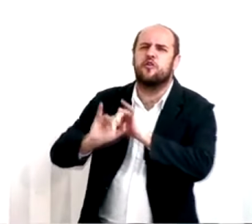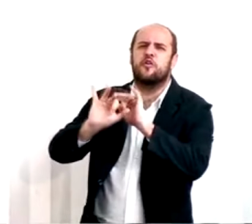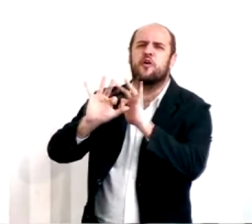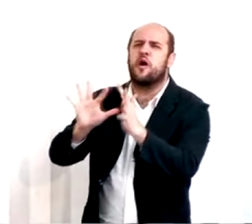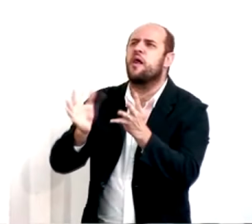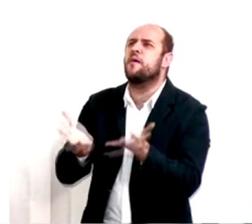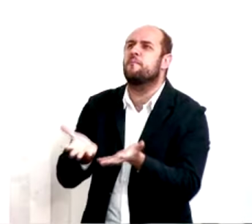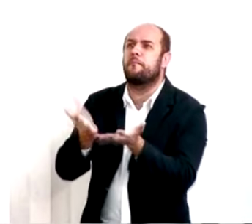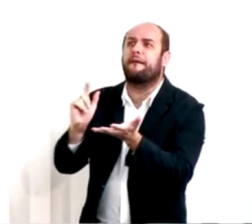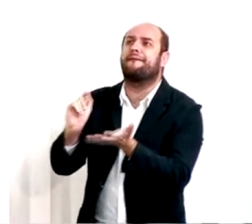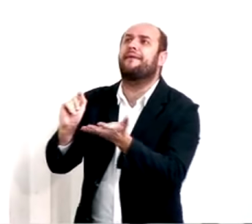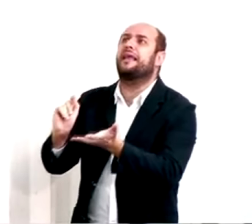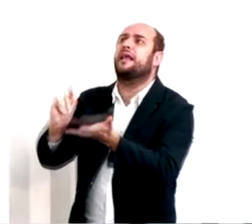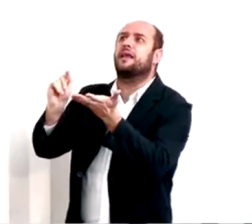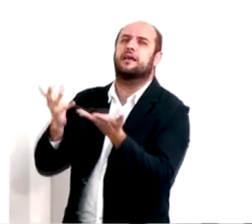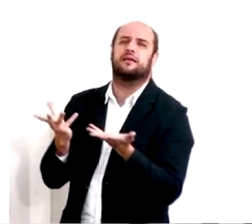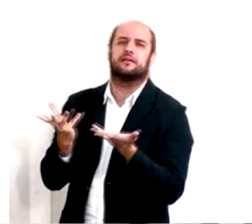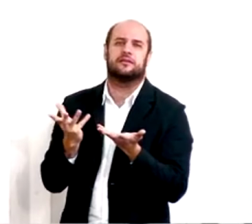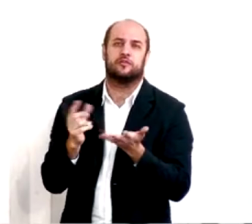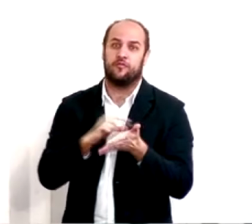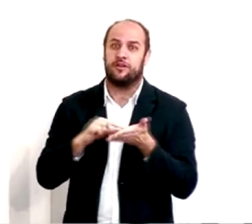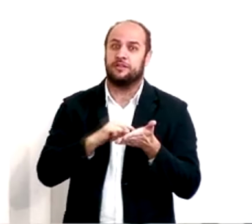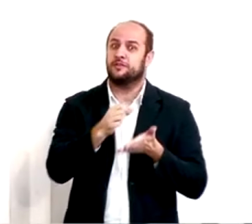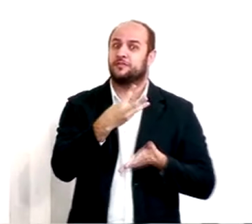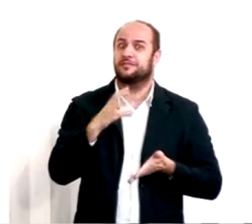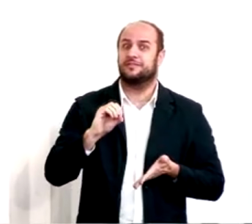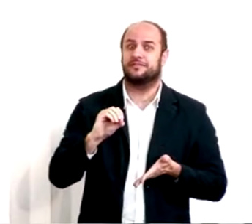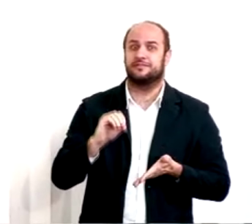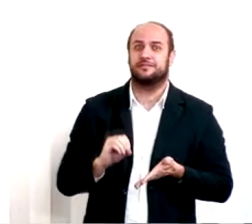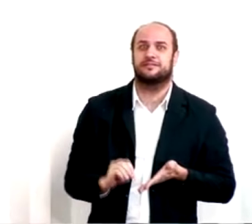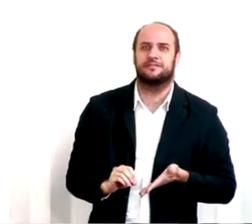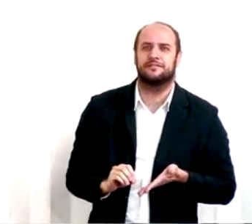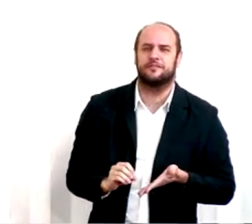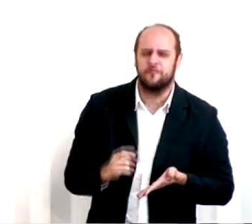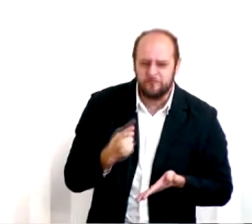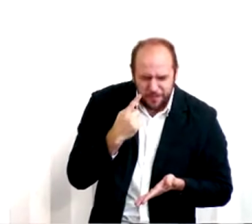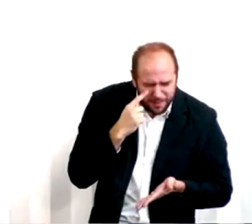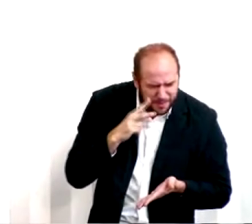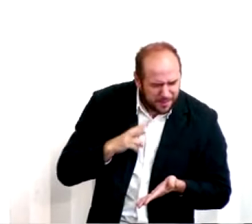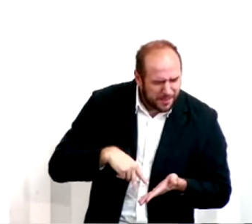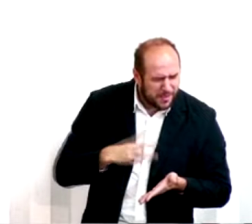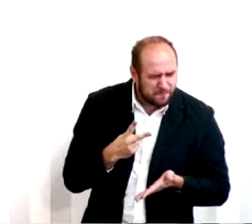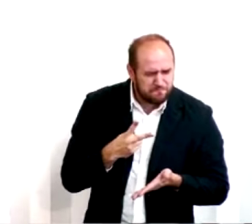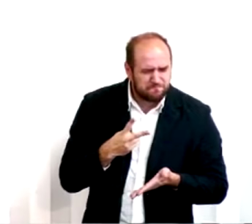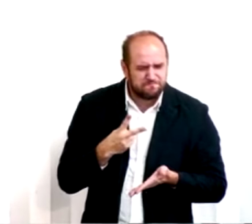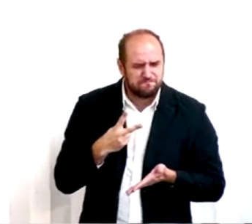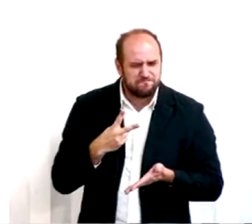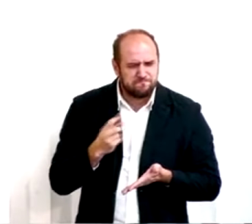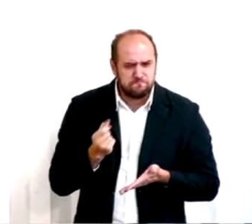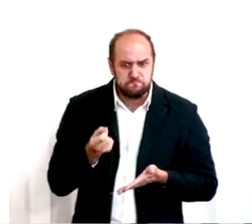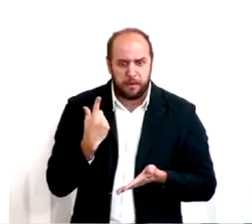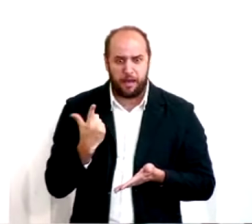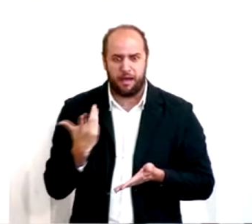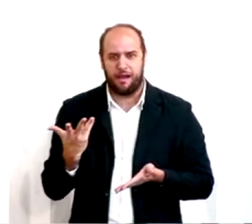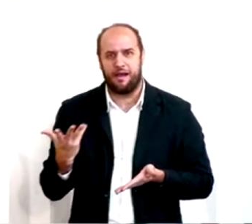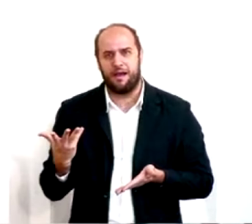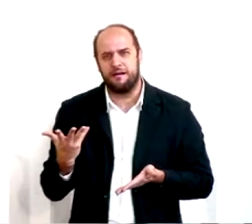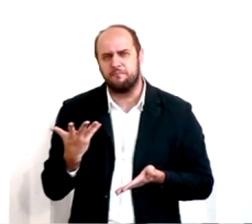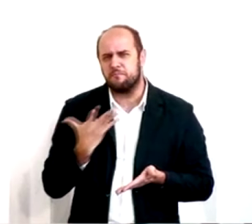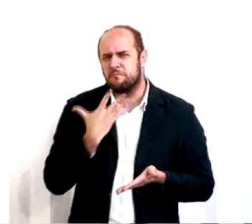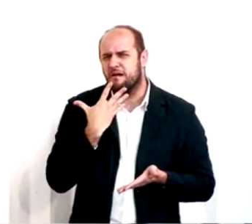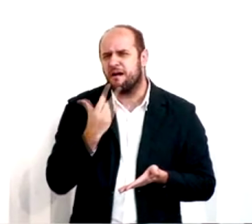Olha o Versículo 30 que coisa maravilhosa você pode ver aqui mas